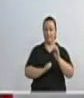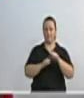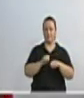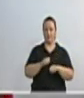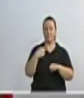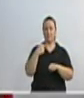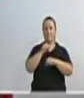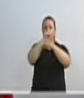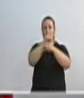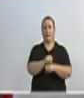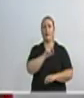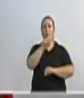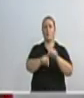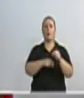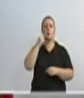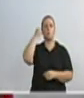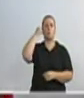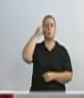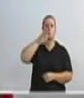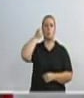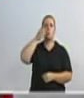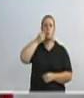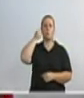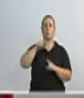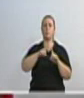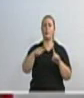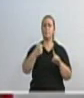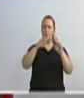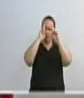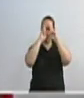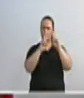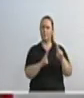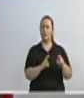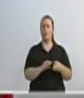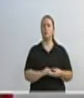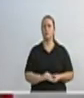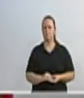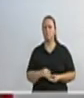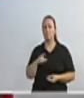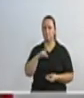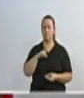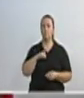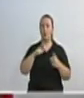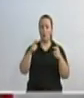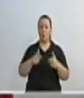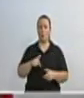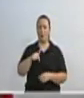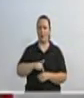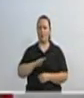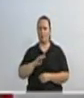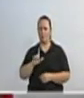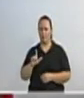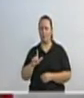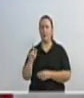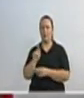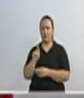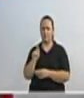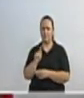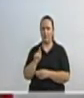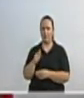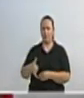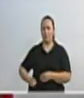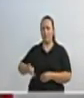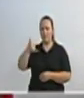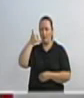sim atendê-los com dignidade. Nós temos lugares aqui, como aqui em Blumenau e em Gaspar, que não se tem nem sinal de telefonia